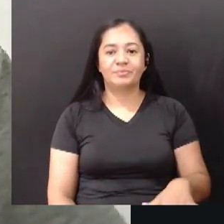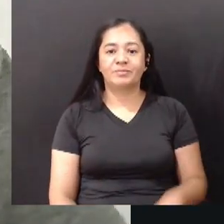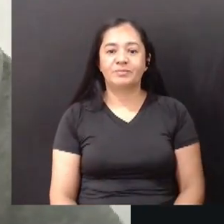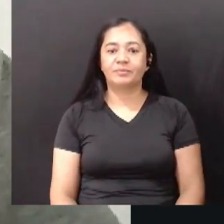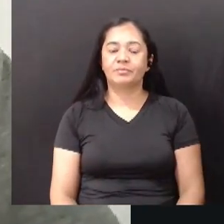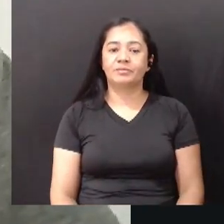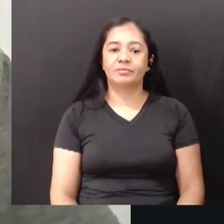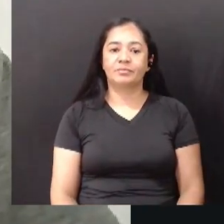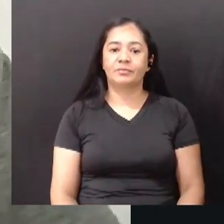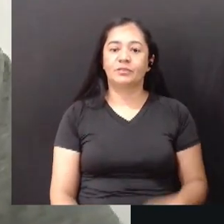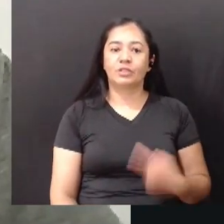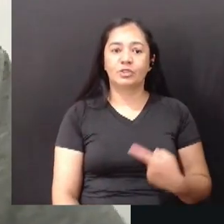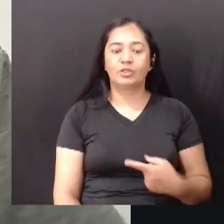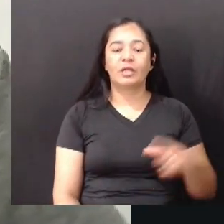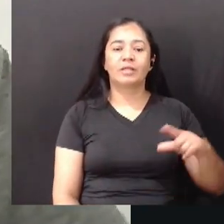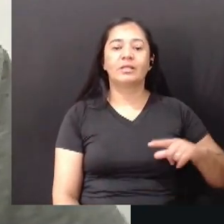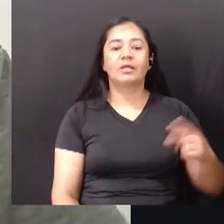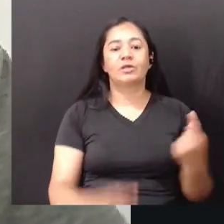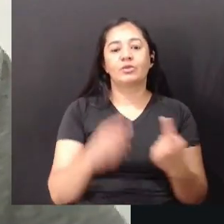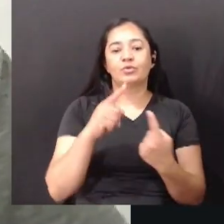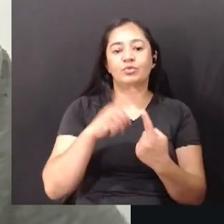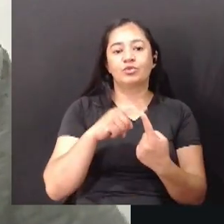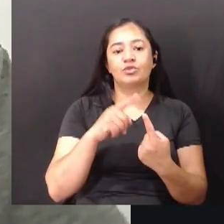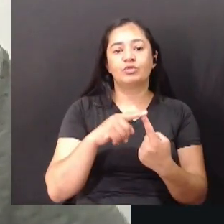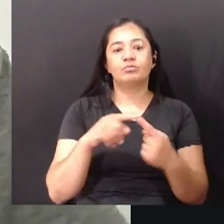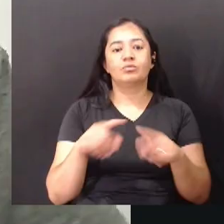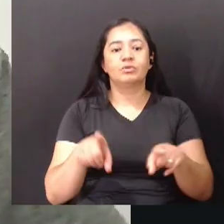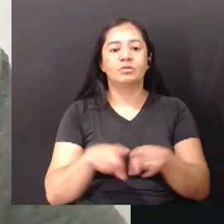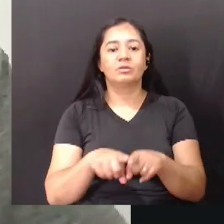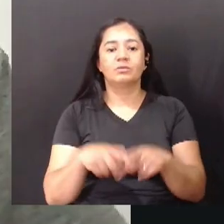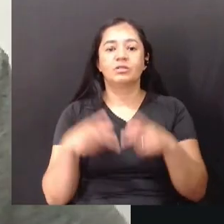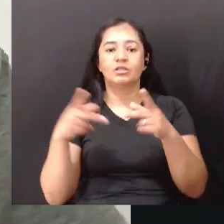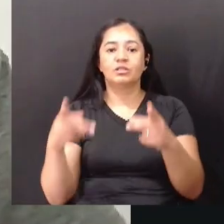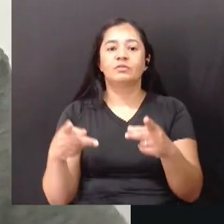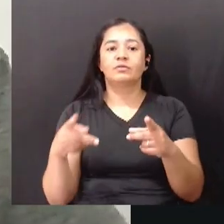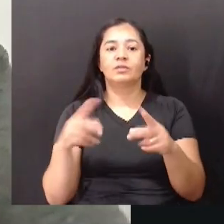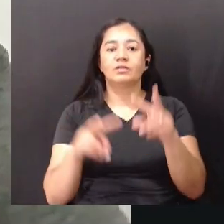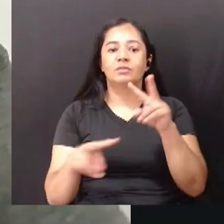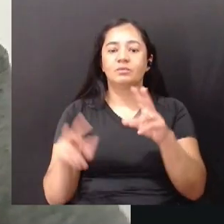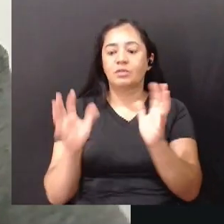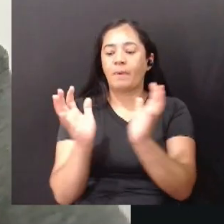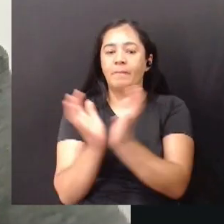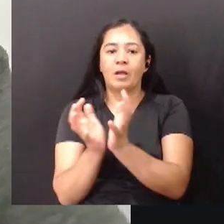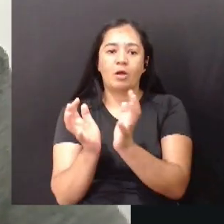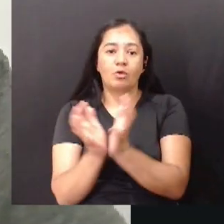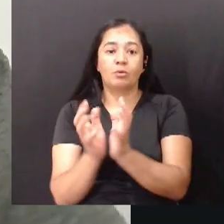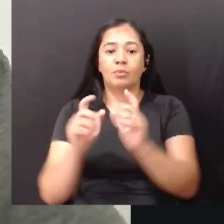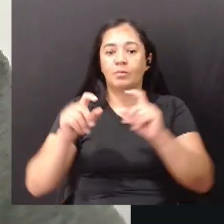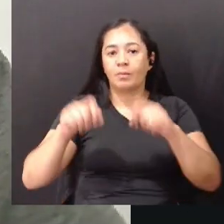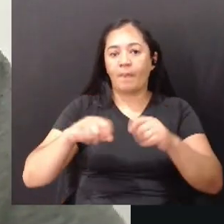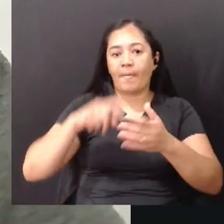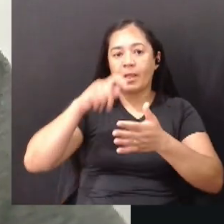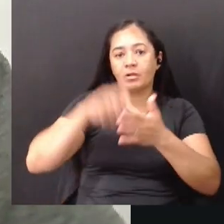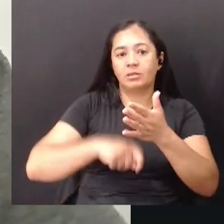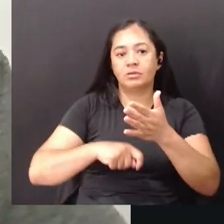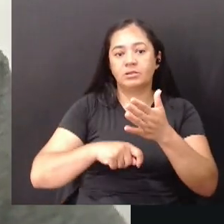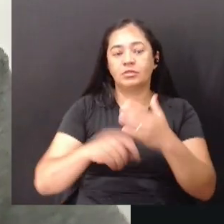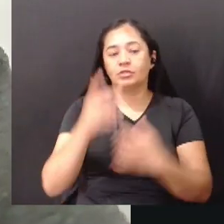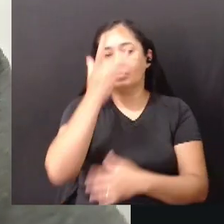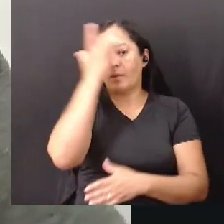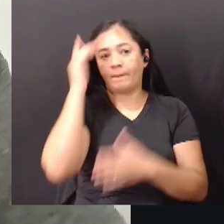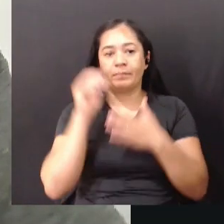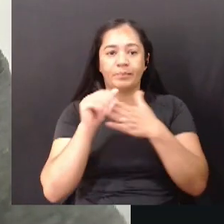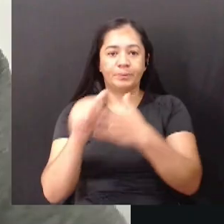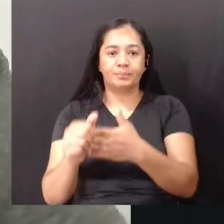aqui, né? E a gente tem a modalidade de visita monitorada para grupos, onde é possível a contratação